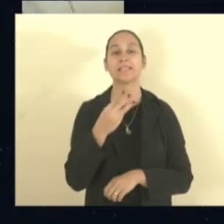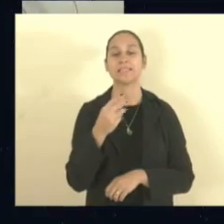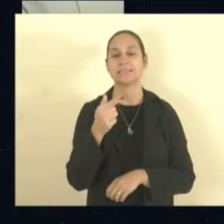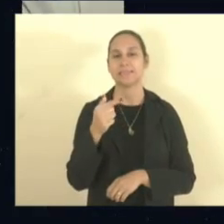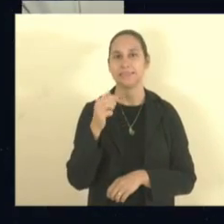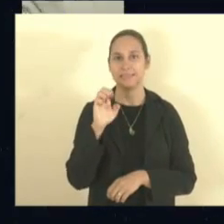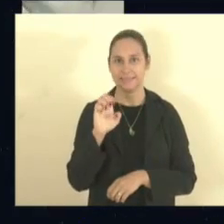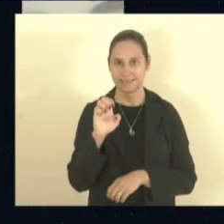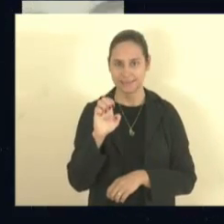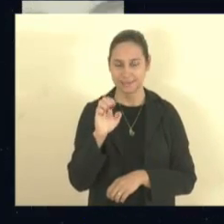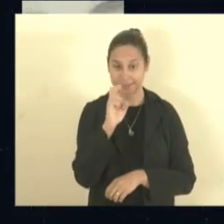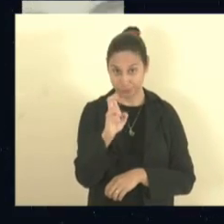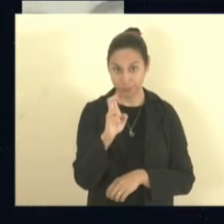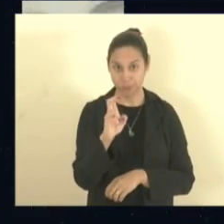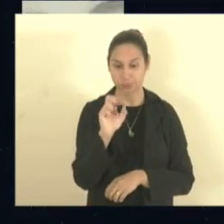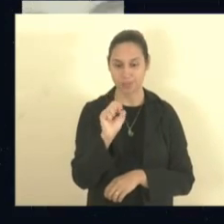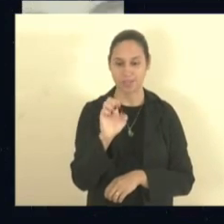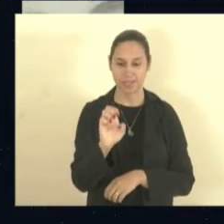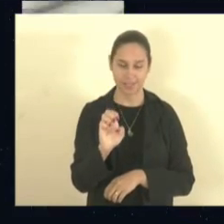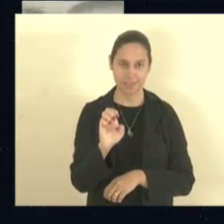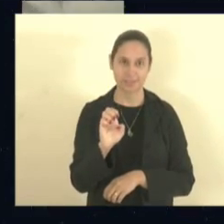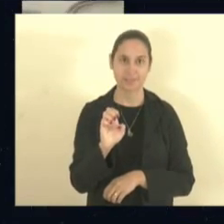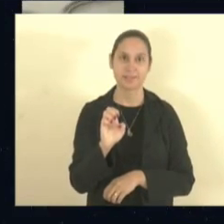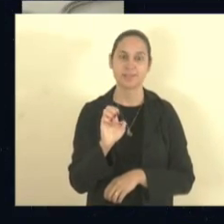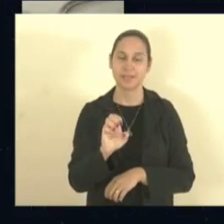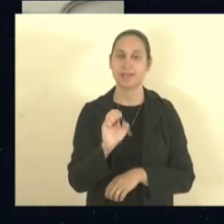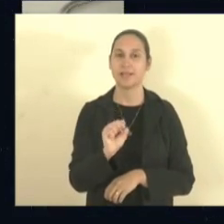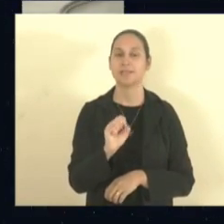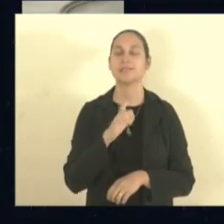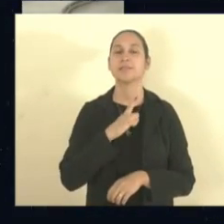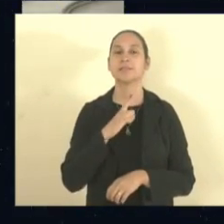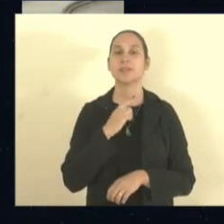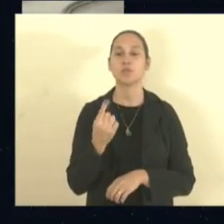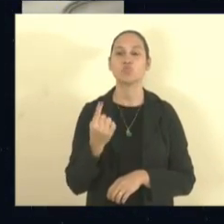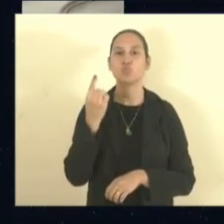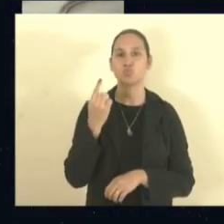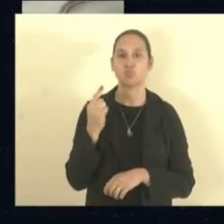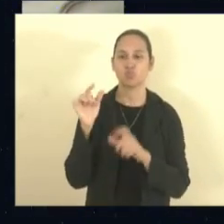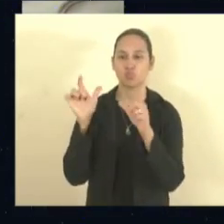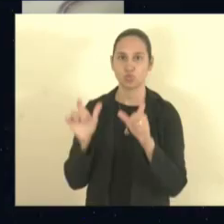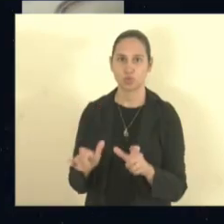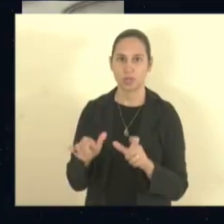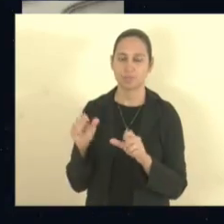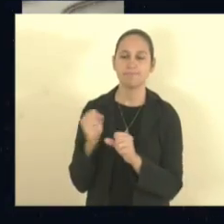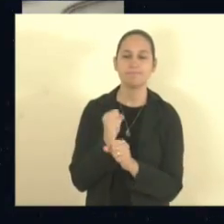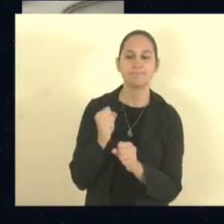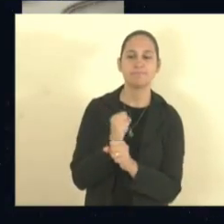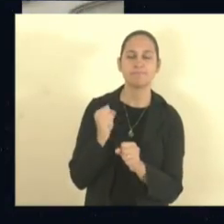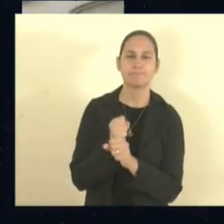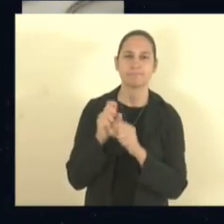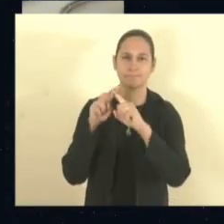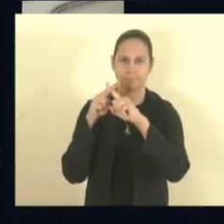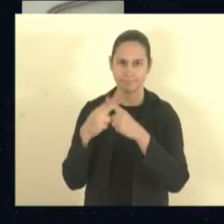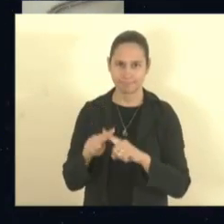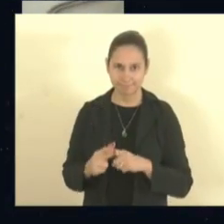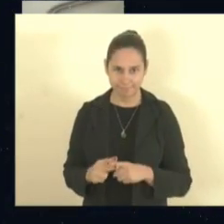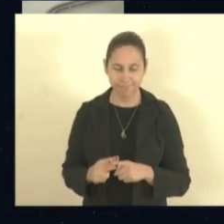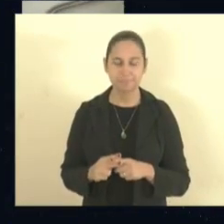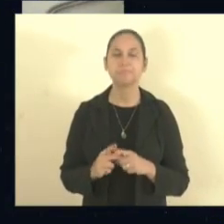ES-375... nós temos um trecho contemplado de obra de recuperação funcional. Já